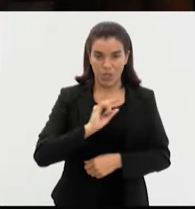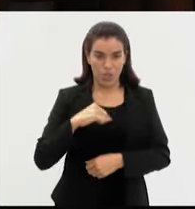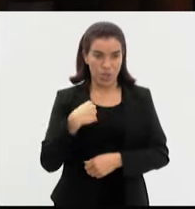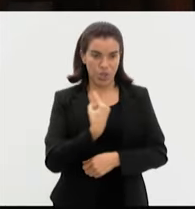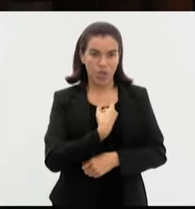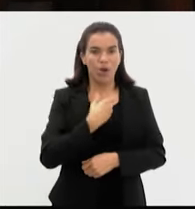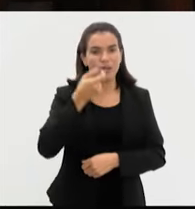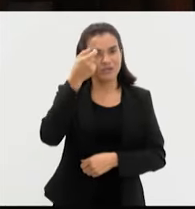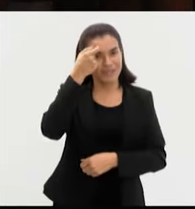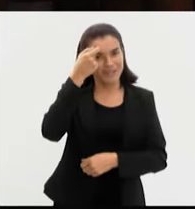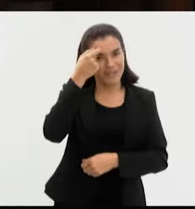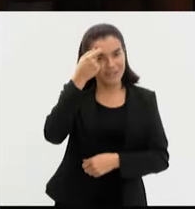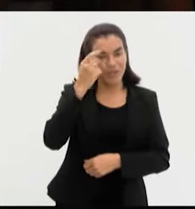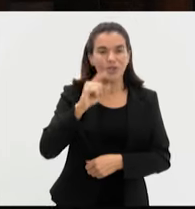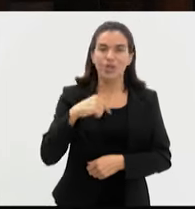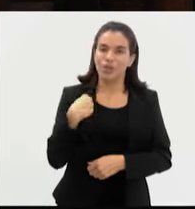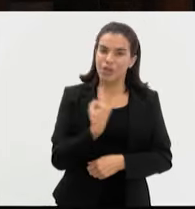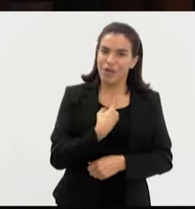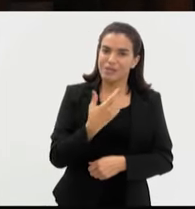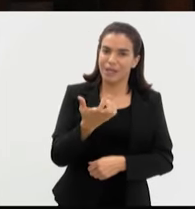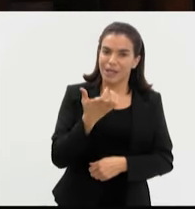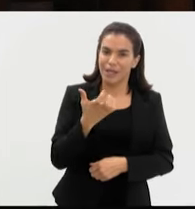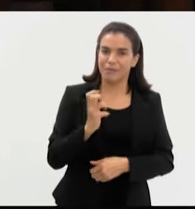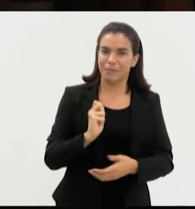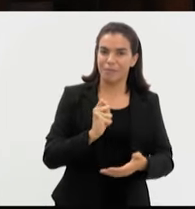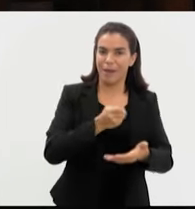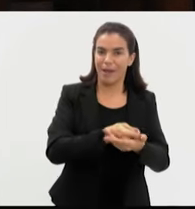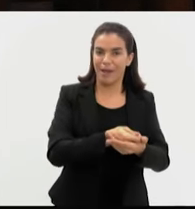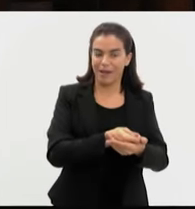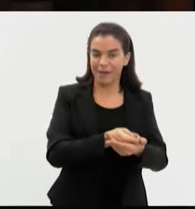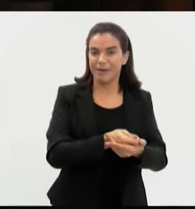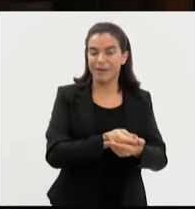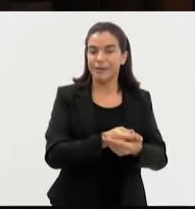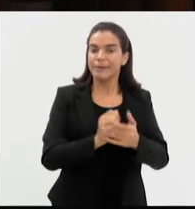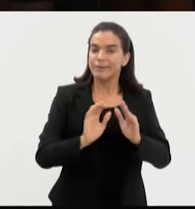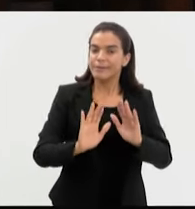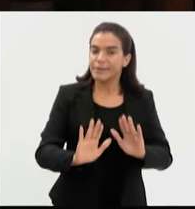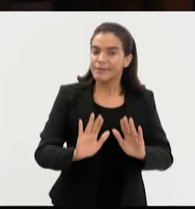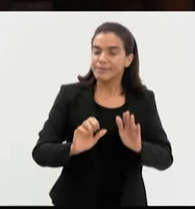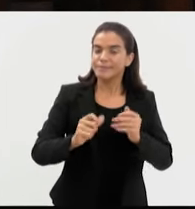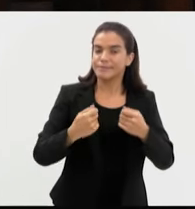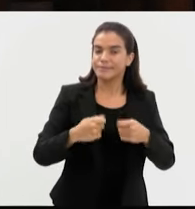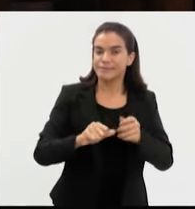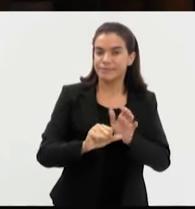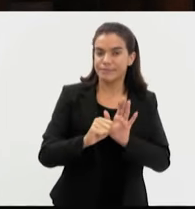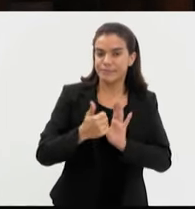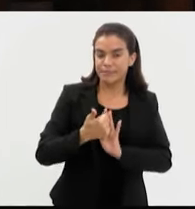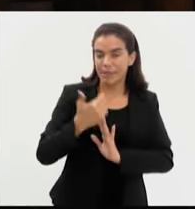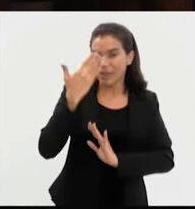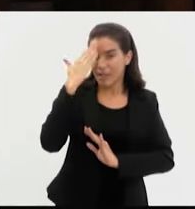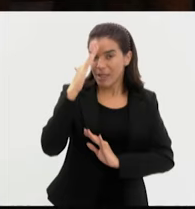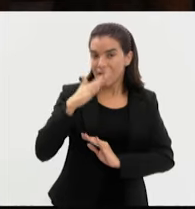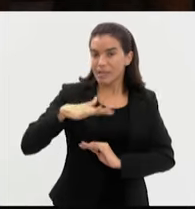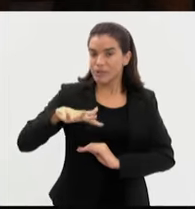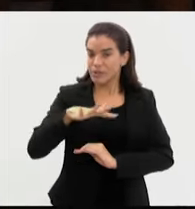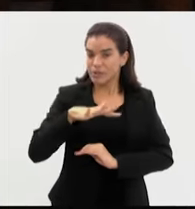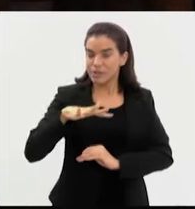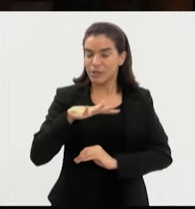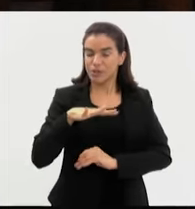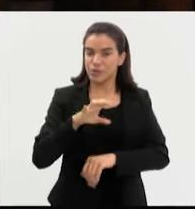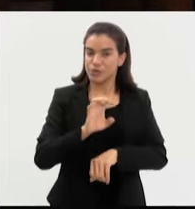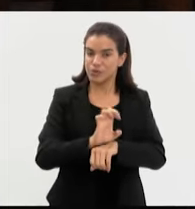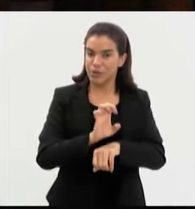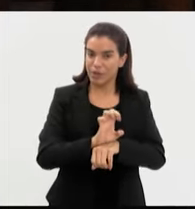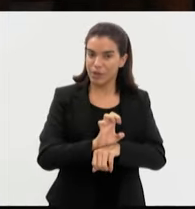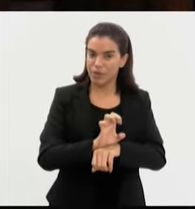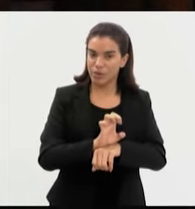cientes e todos nós queremos que seja paga mas nós precisamos entender esse momento do estado e torcer para